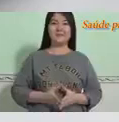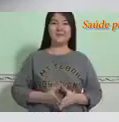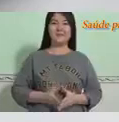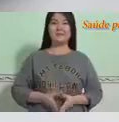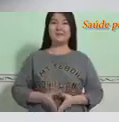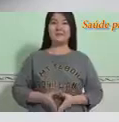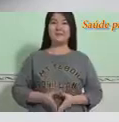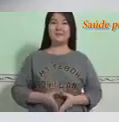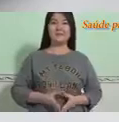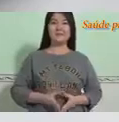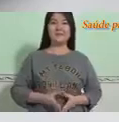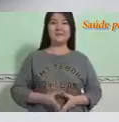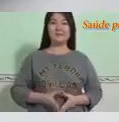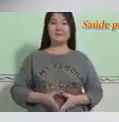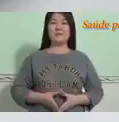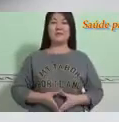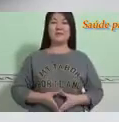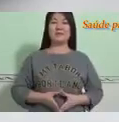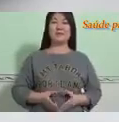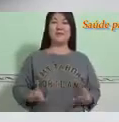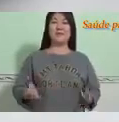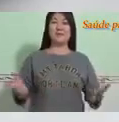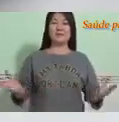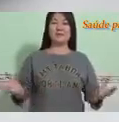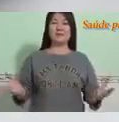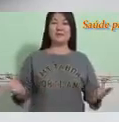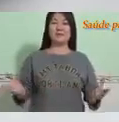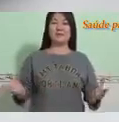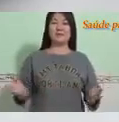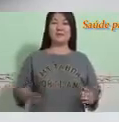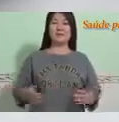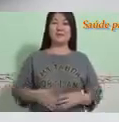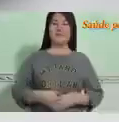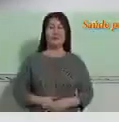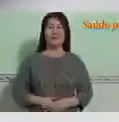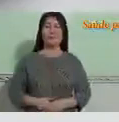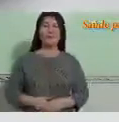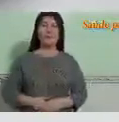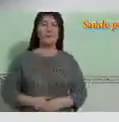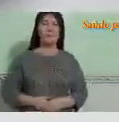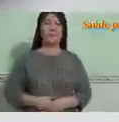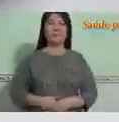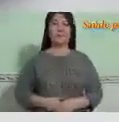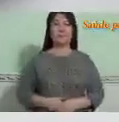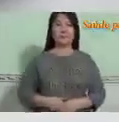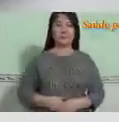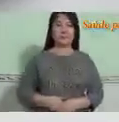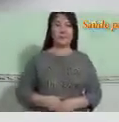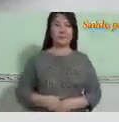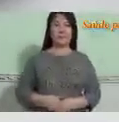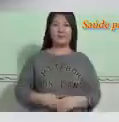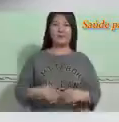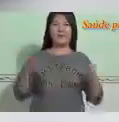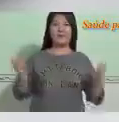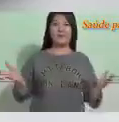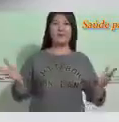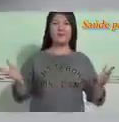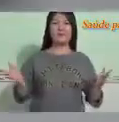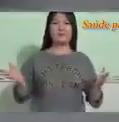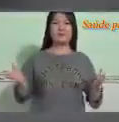VIDROMETALPORCRCADE9 dias em temperatura ambiente, podendo infectar as pessoas que entrem em contato com essas superfícies.